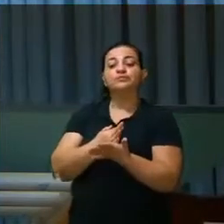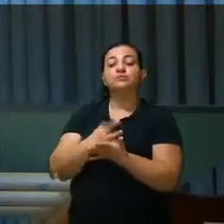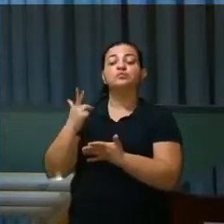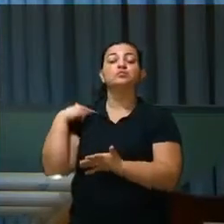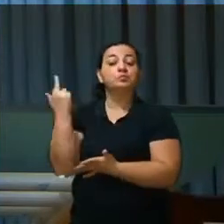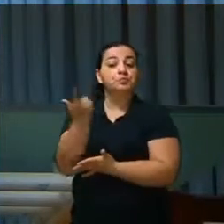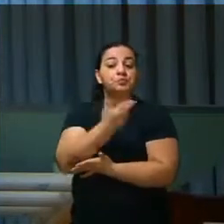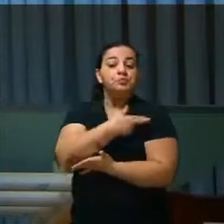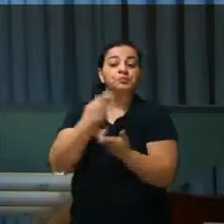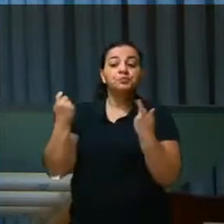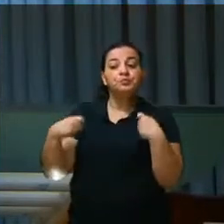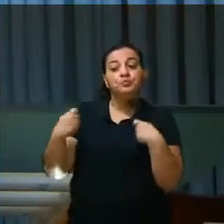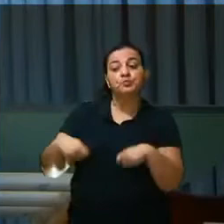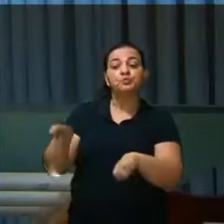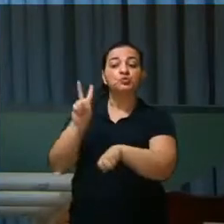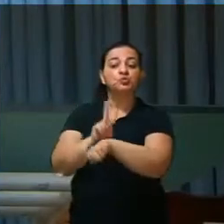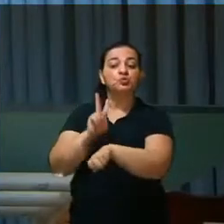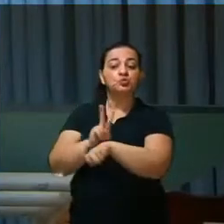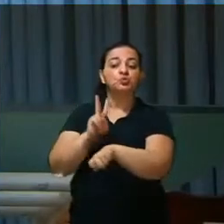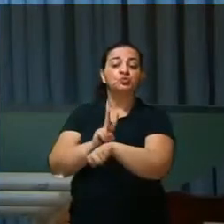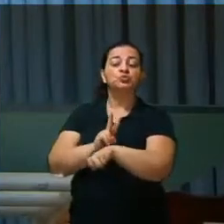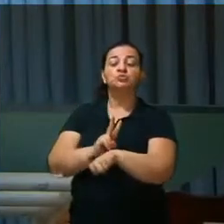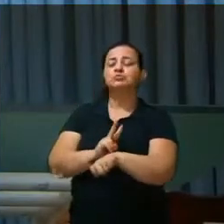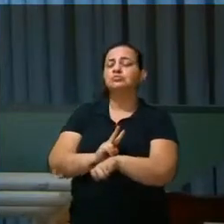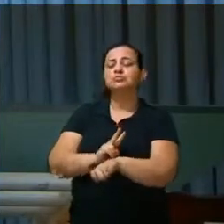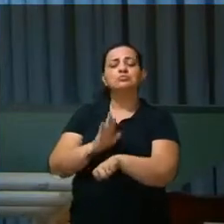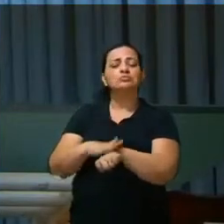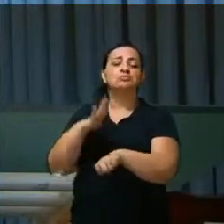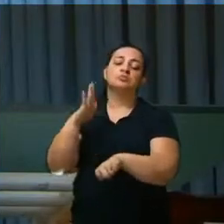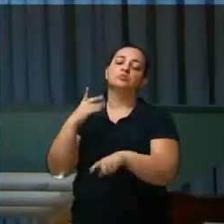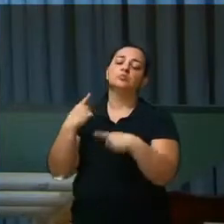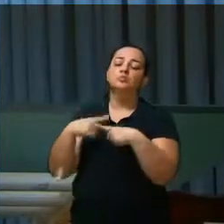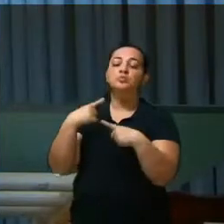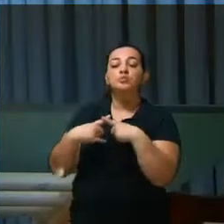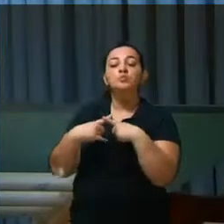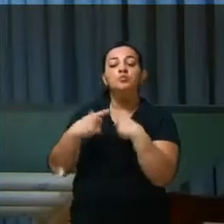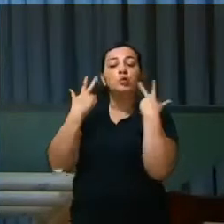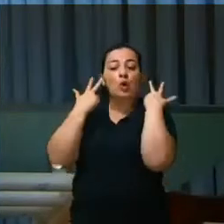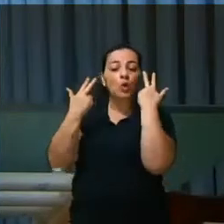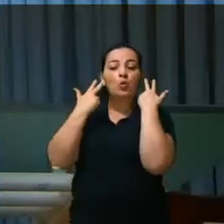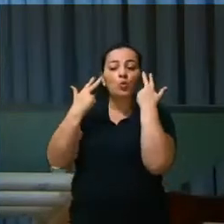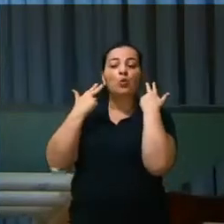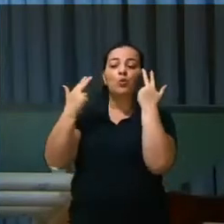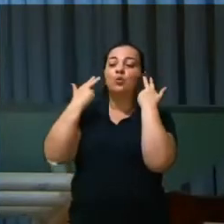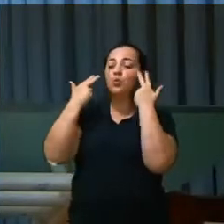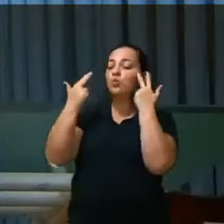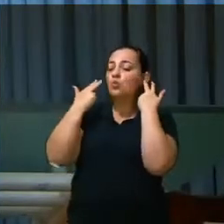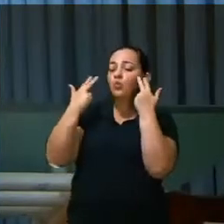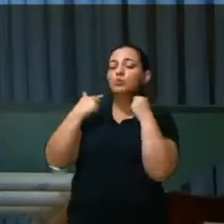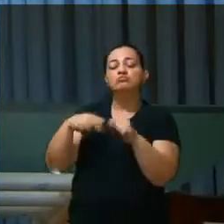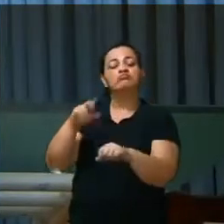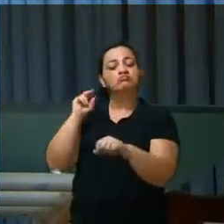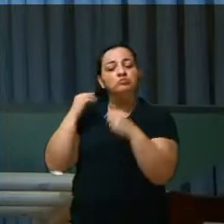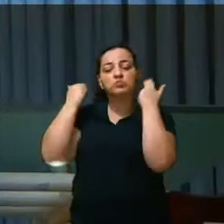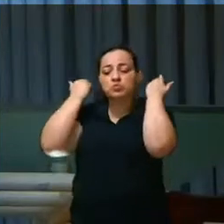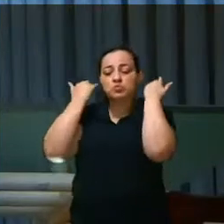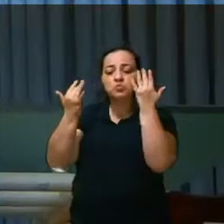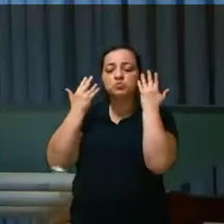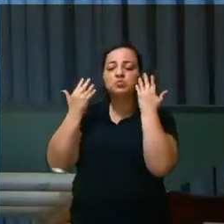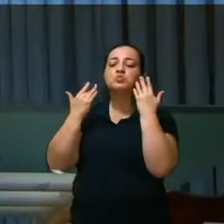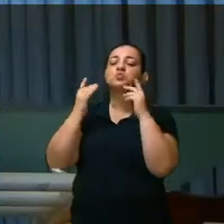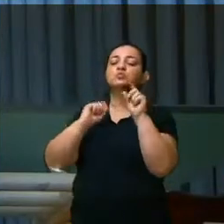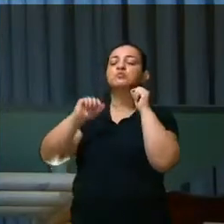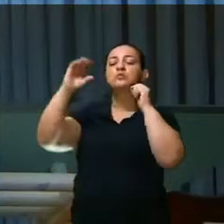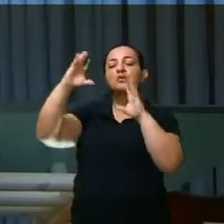e nós devemos cuidar muito disso porque é a tendência natural é